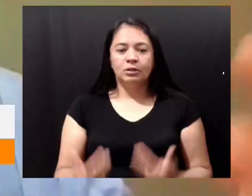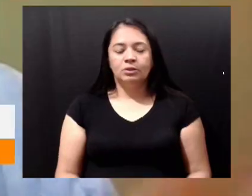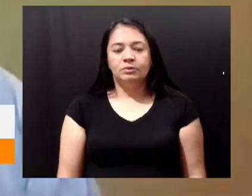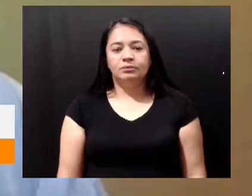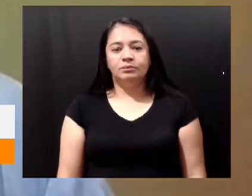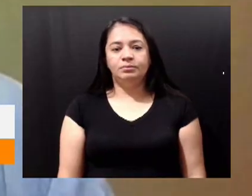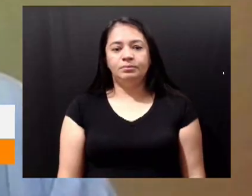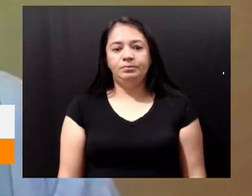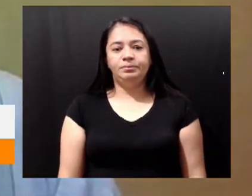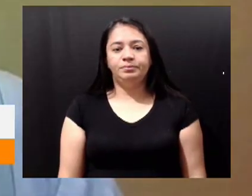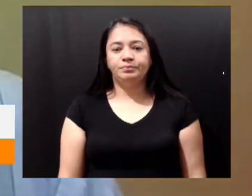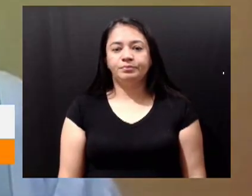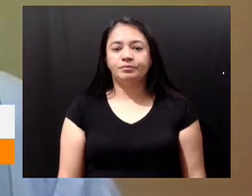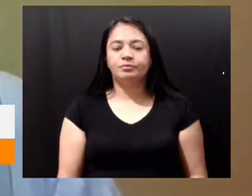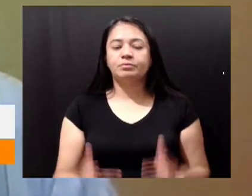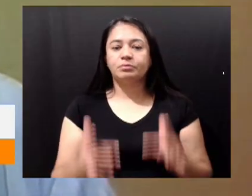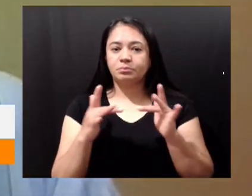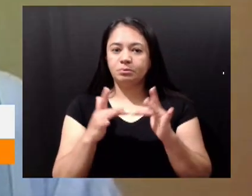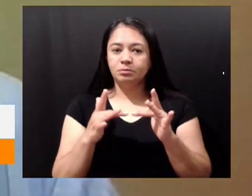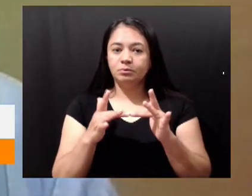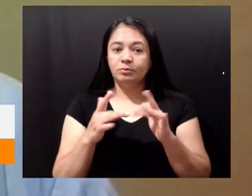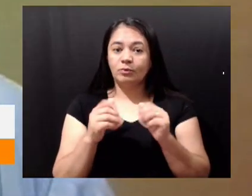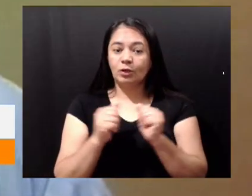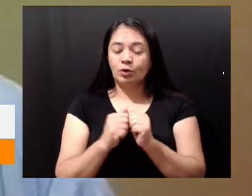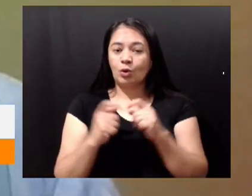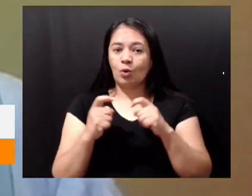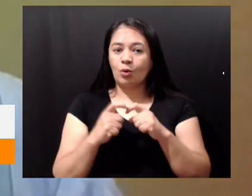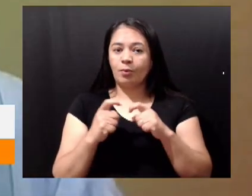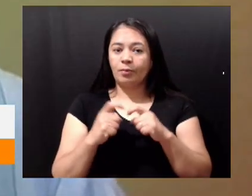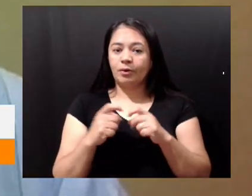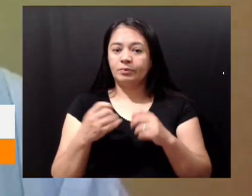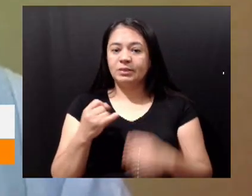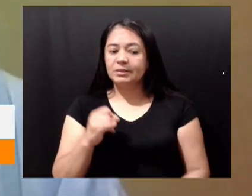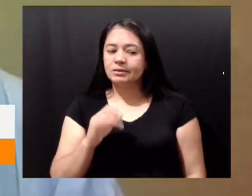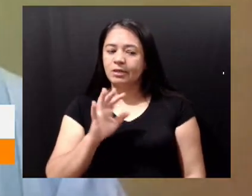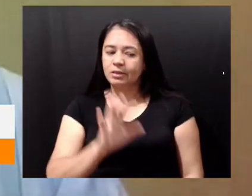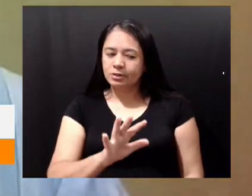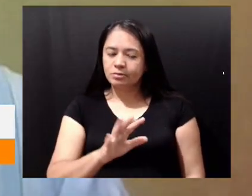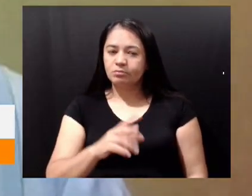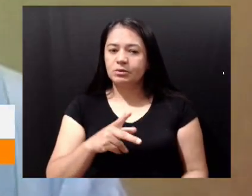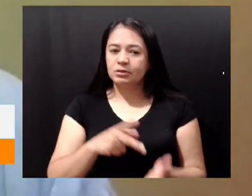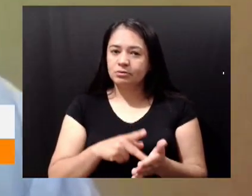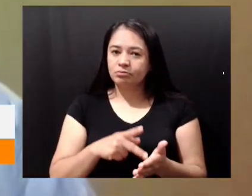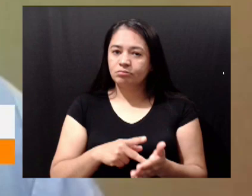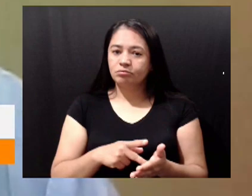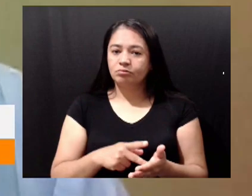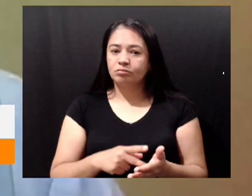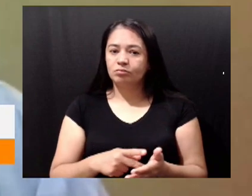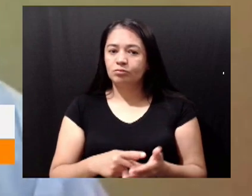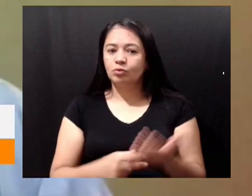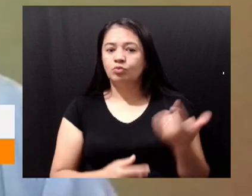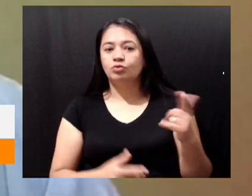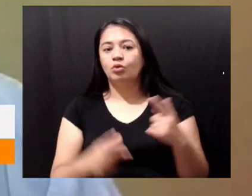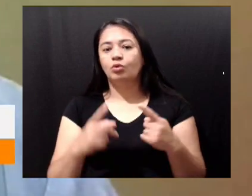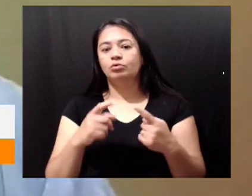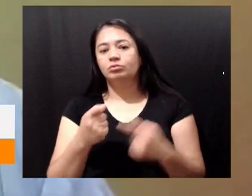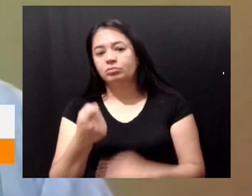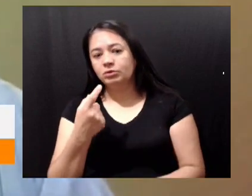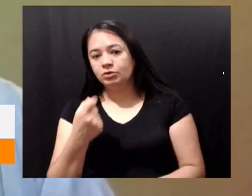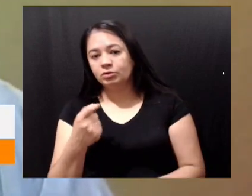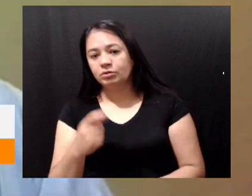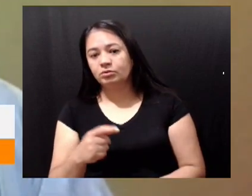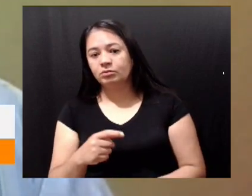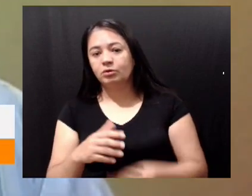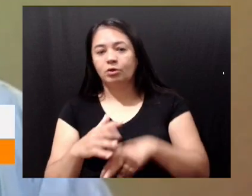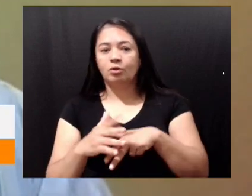entrar em contato com o médico para verificação se é aquilo mesmo, se ele havia considerado os outros medicamentos que o paciente estava